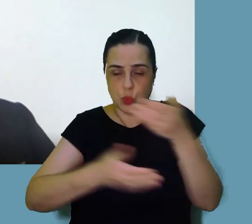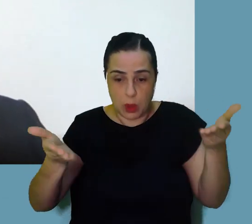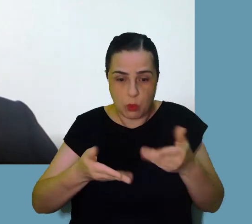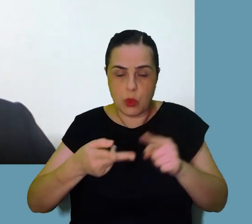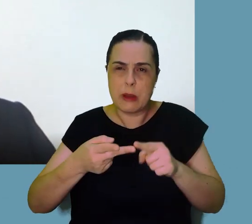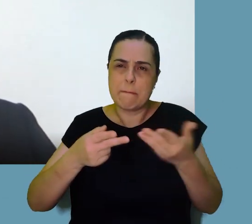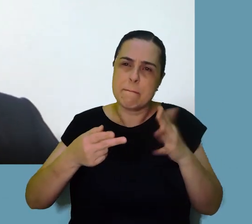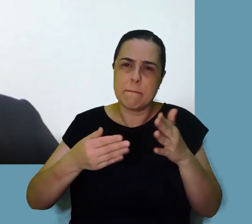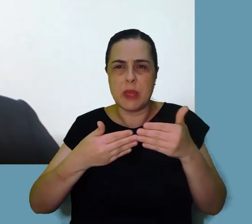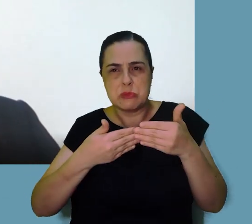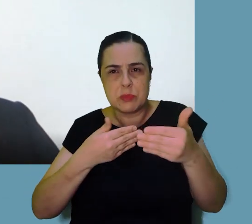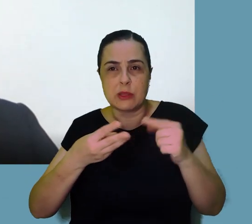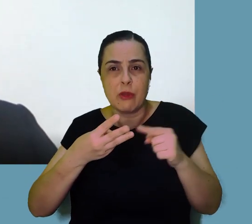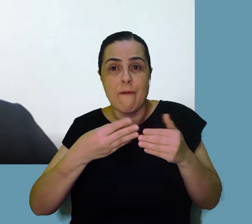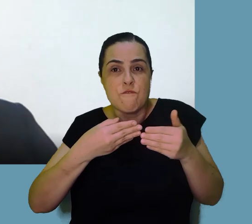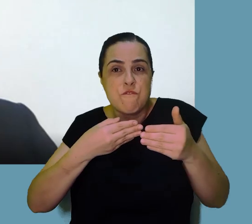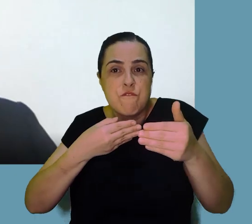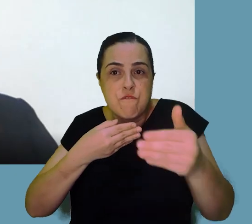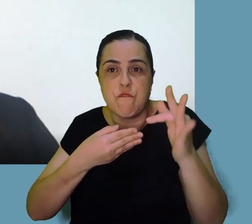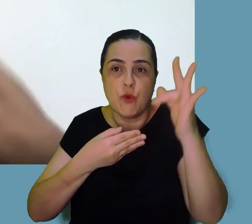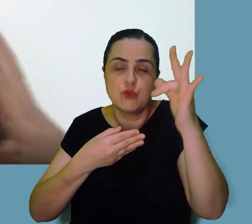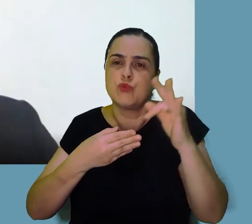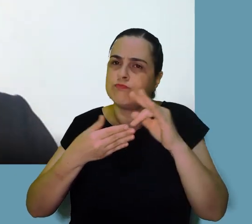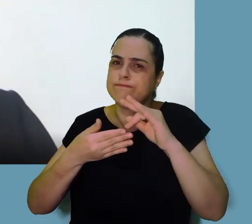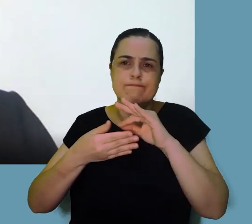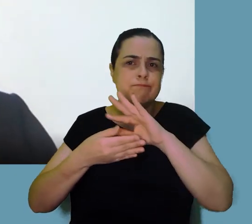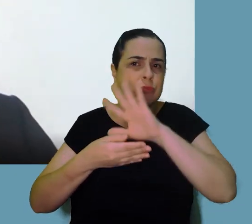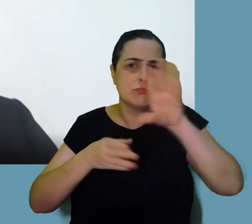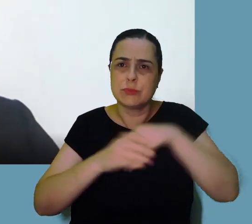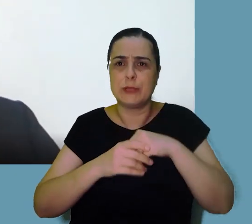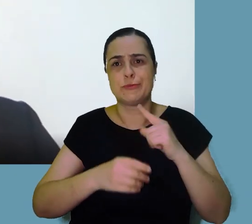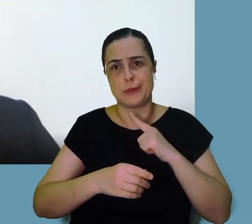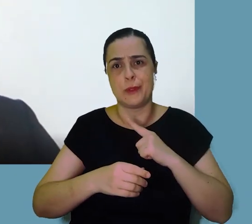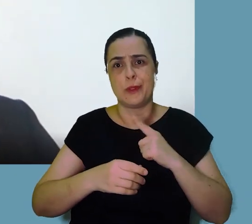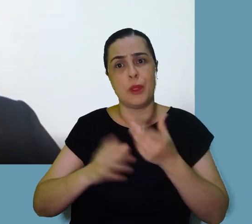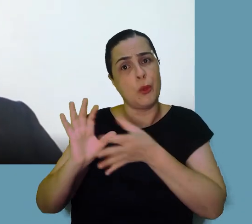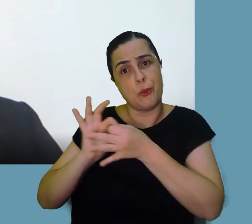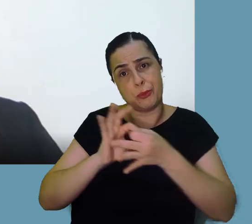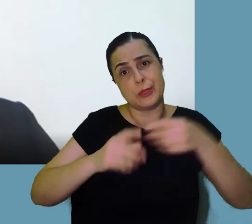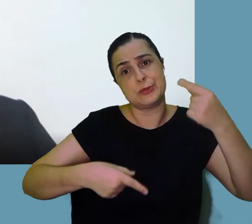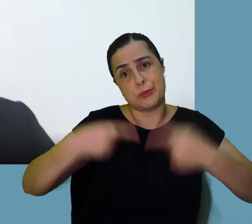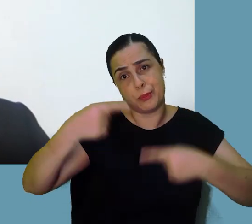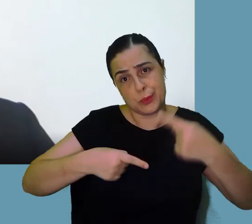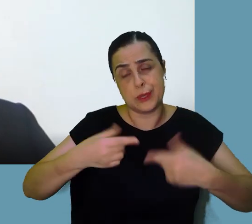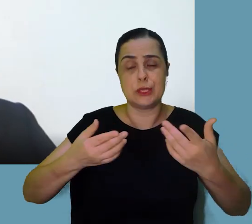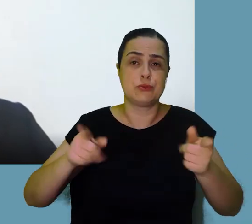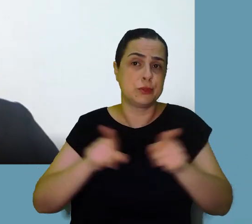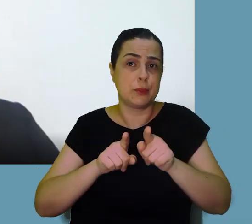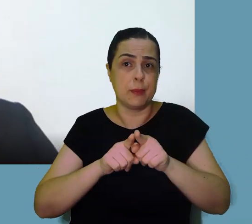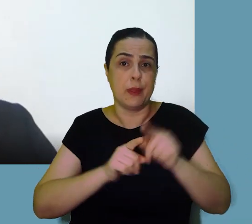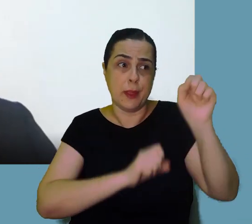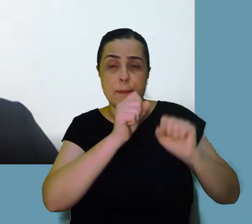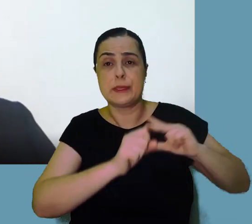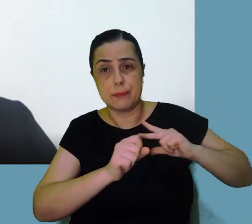são possíveis e urgentes para agora? Contexto político e contexto também privado, né? Investimento social